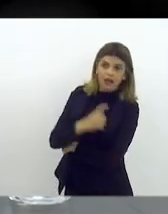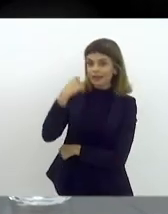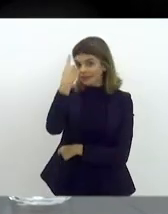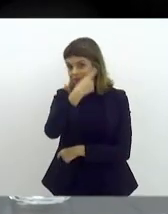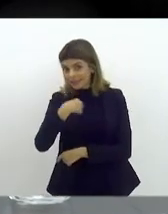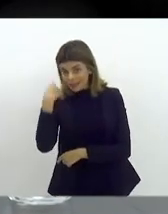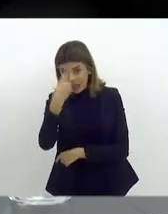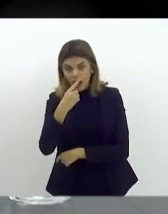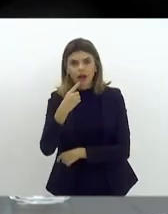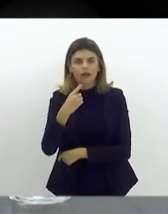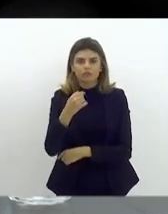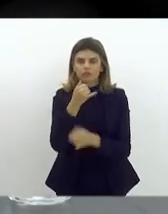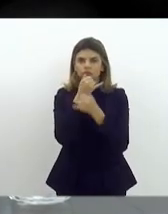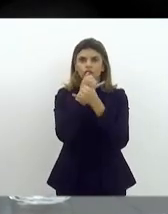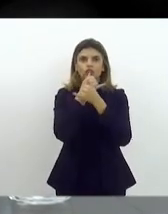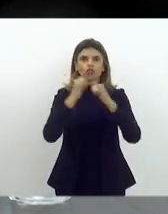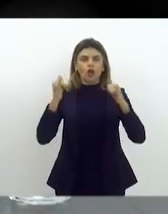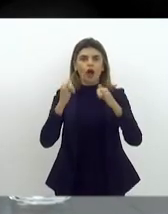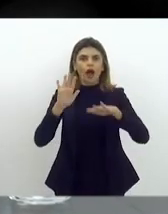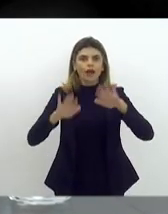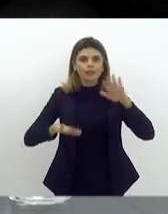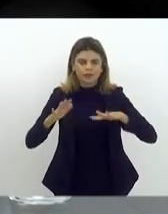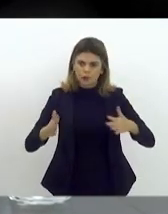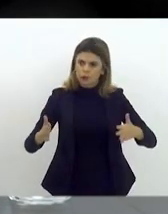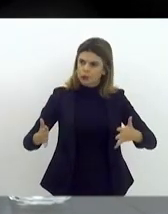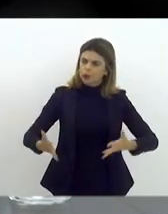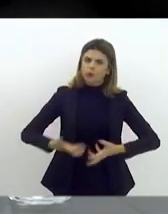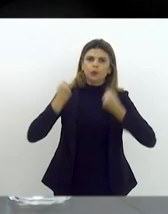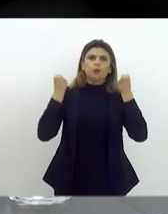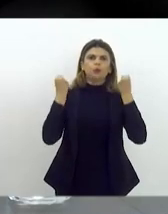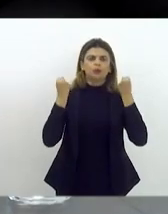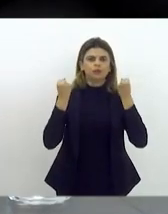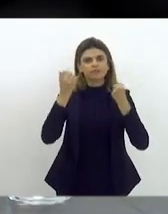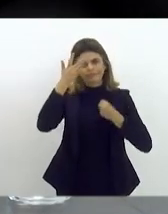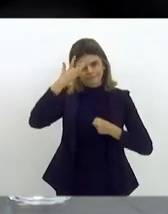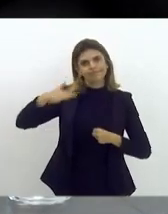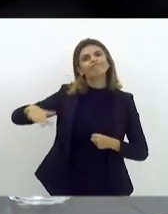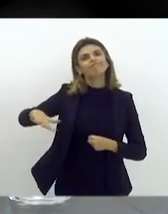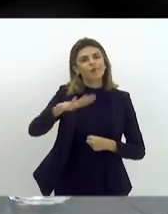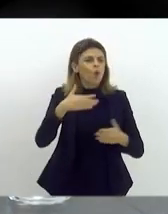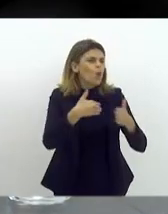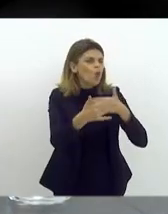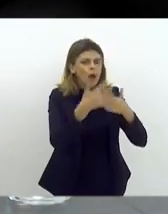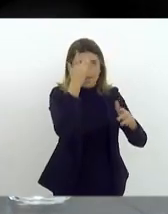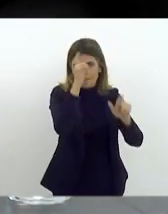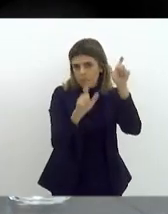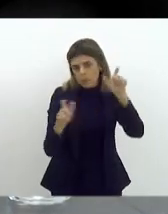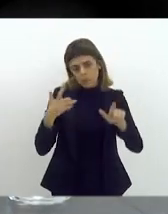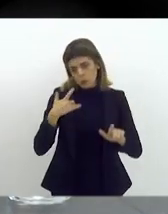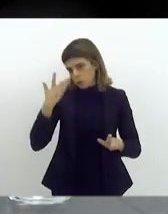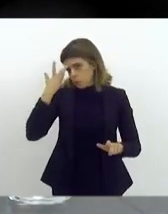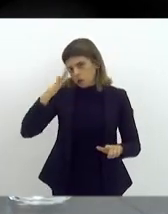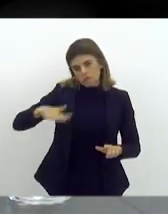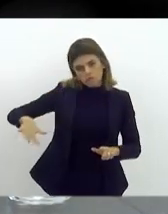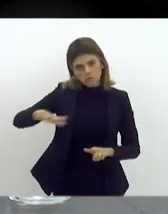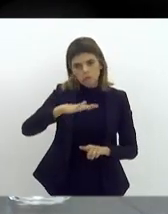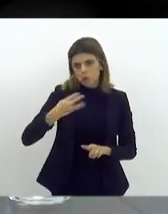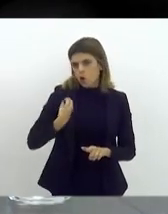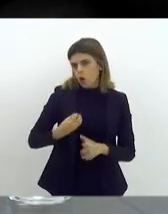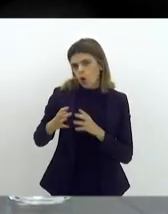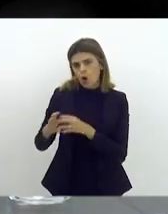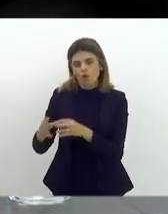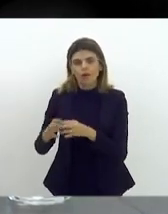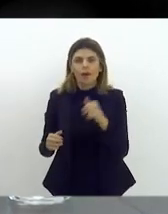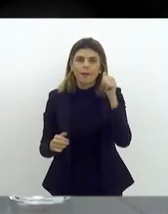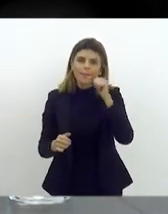que são muito chocantes né para qualquer pessoa nos seios social então às vezes